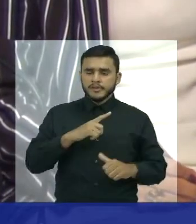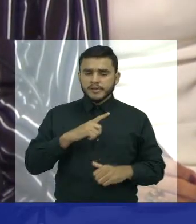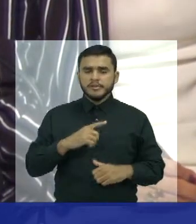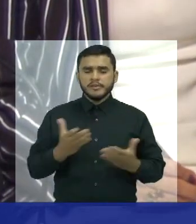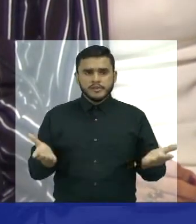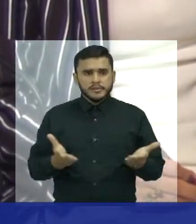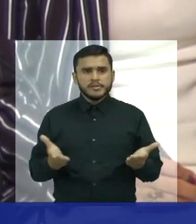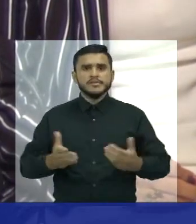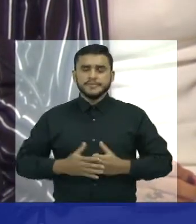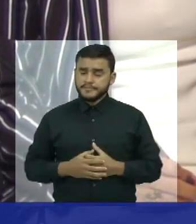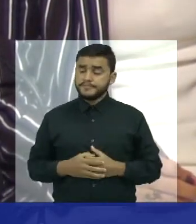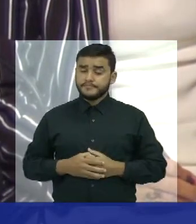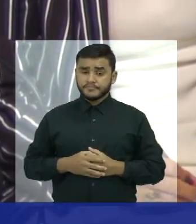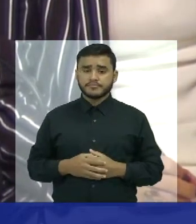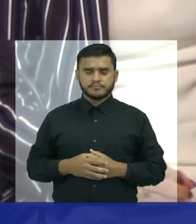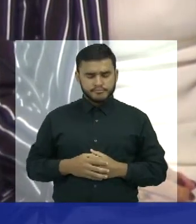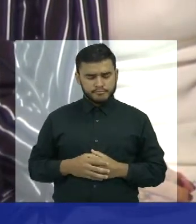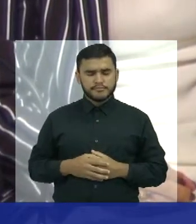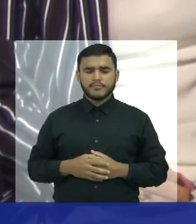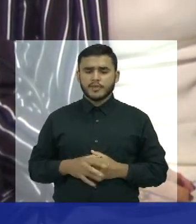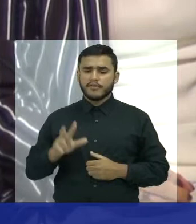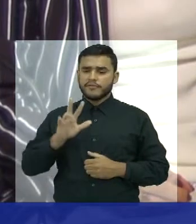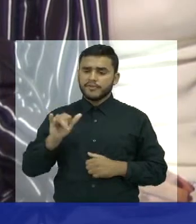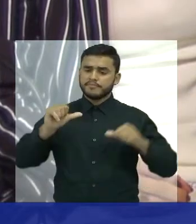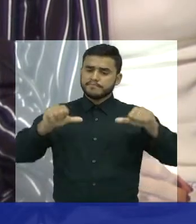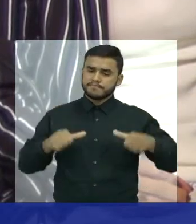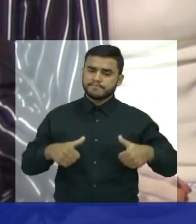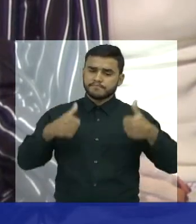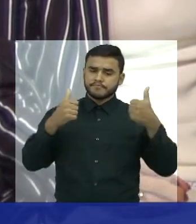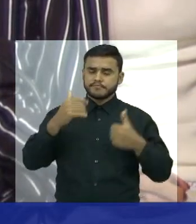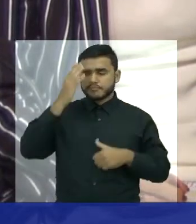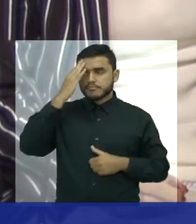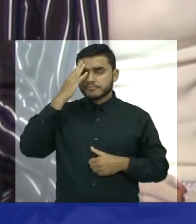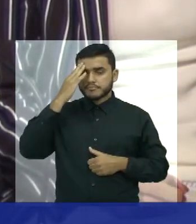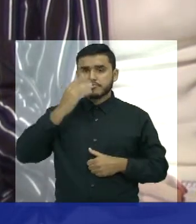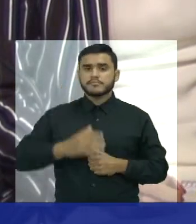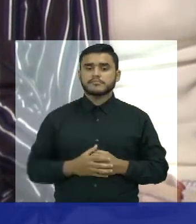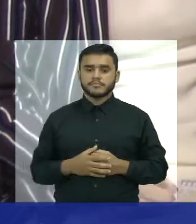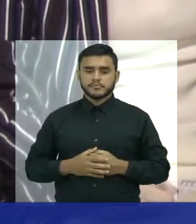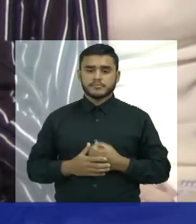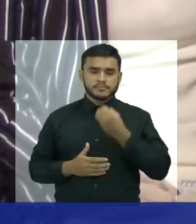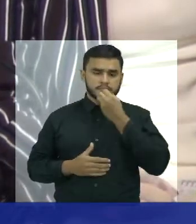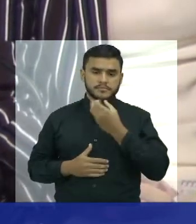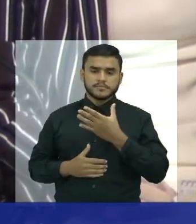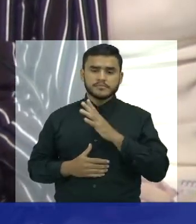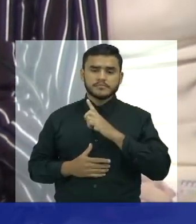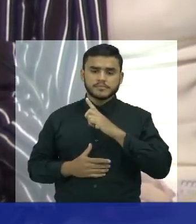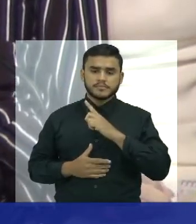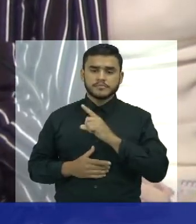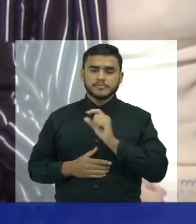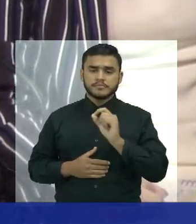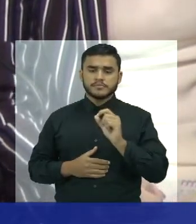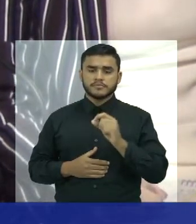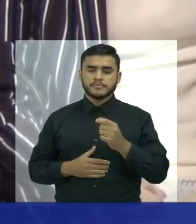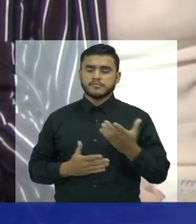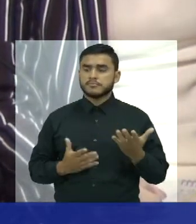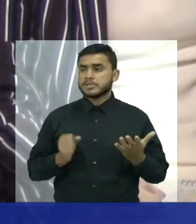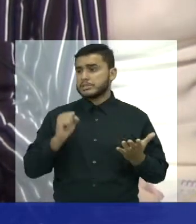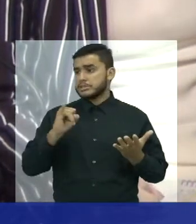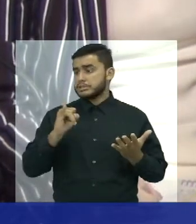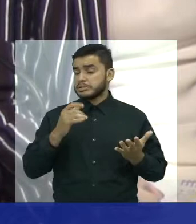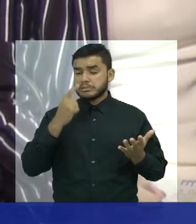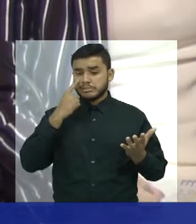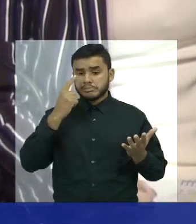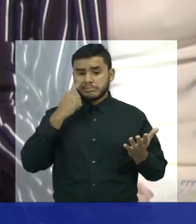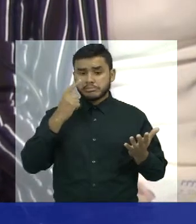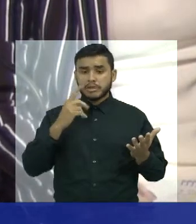auditório. Existem várias oportunidades de melhoria para remover duplicidades, para remover ambiguidades.